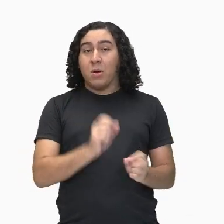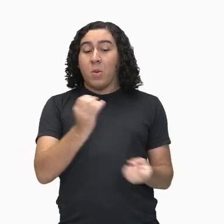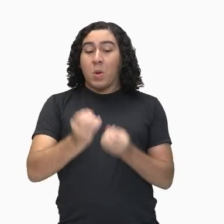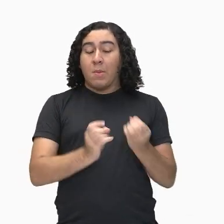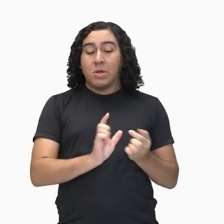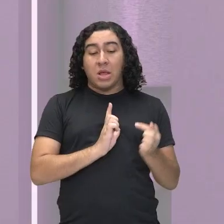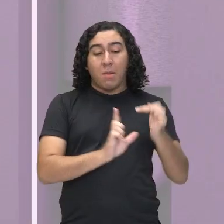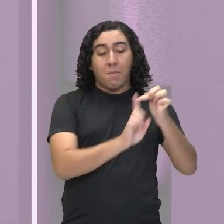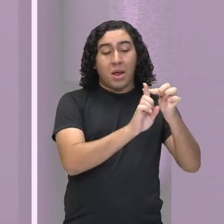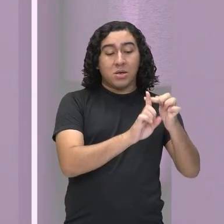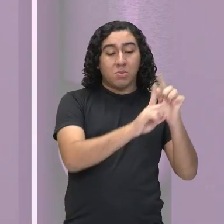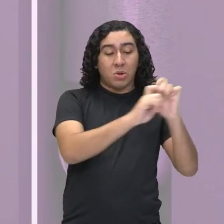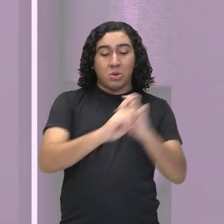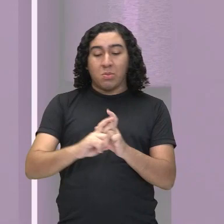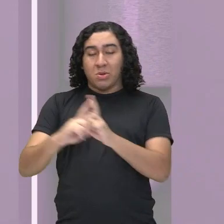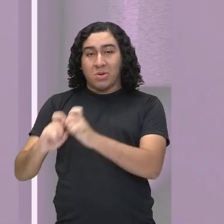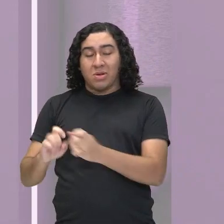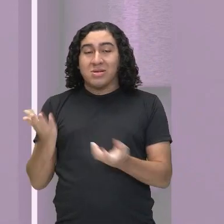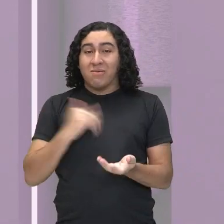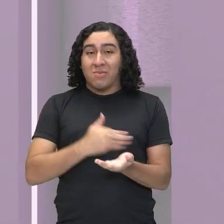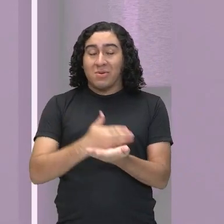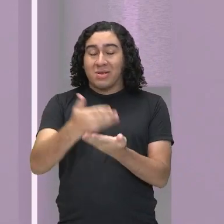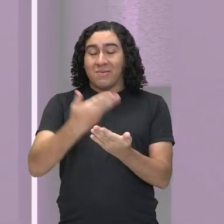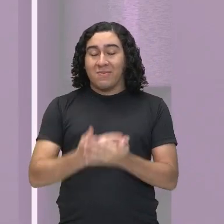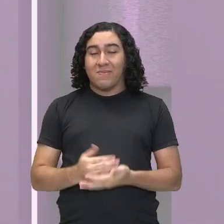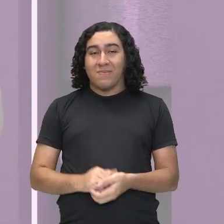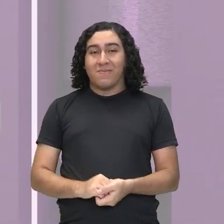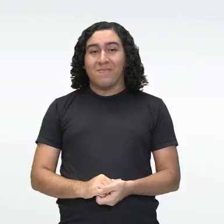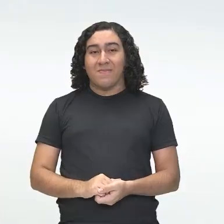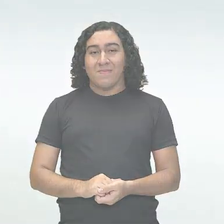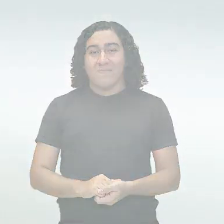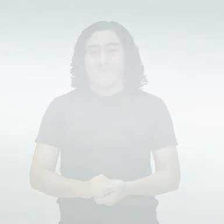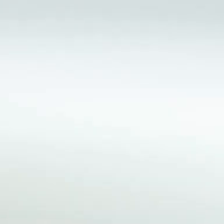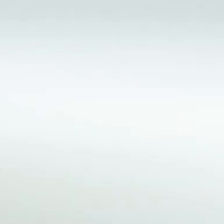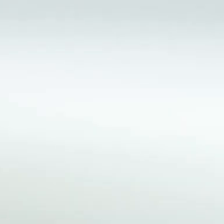com polinômios. Vamos então à nossa aula.